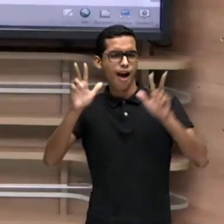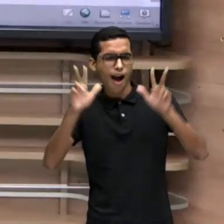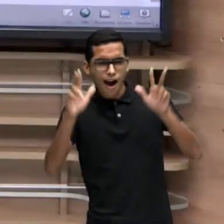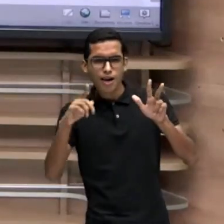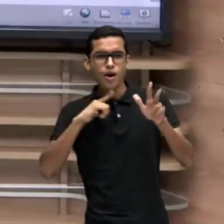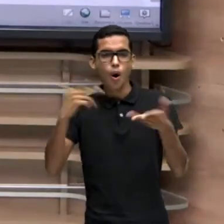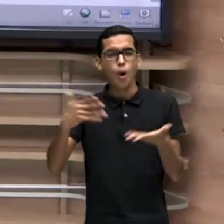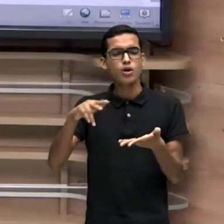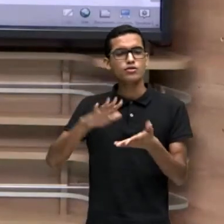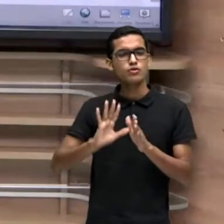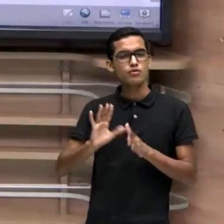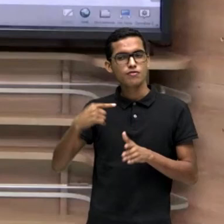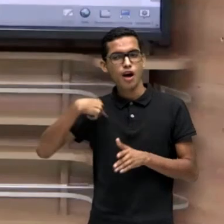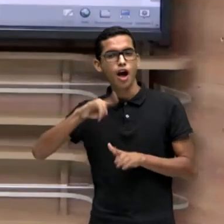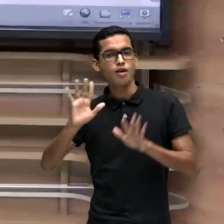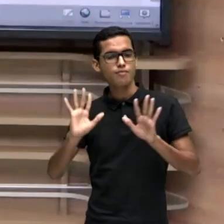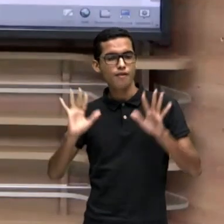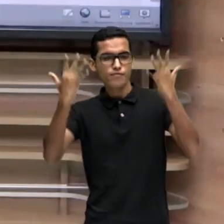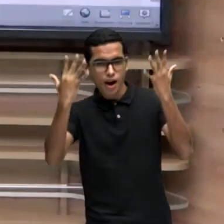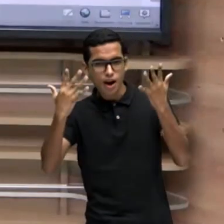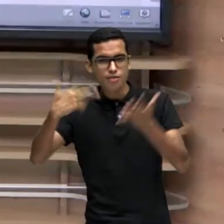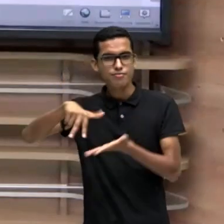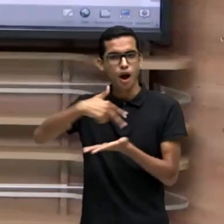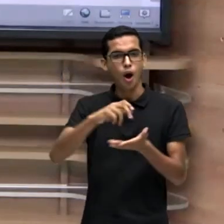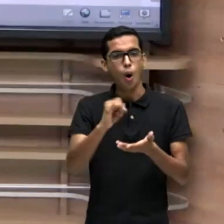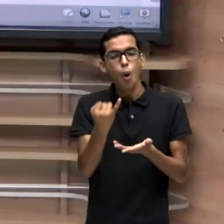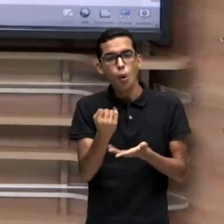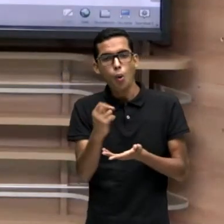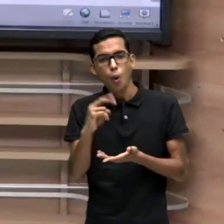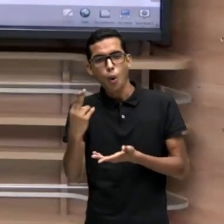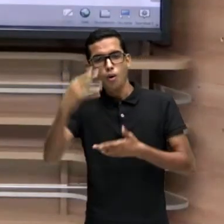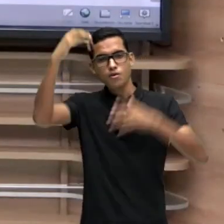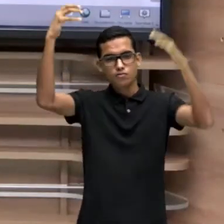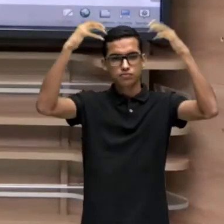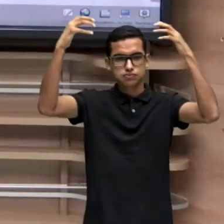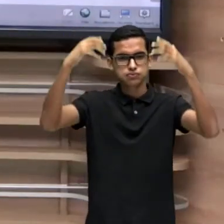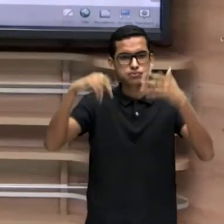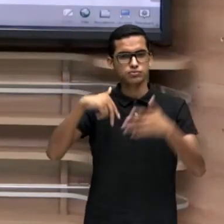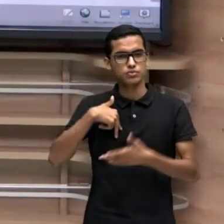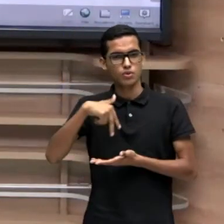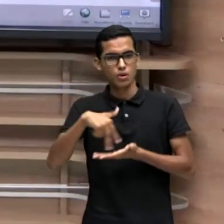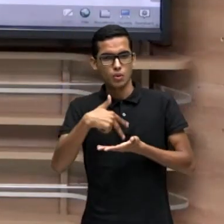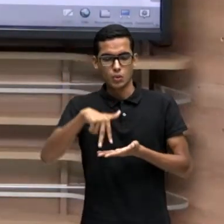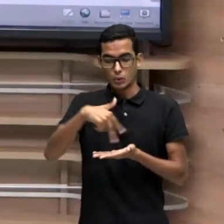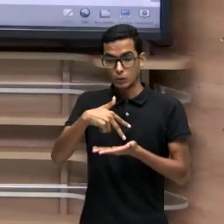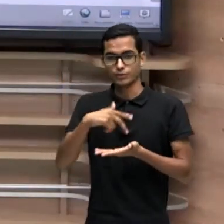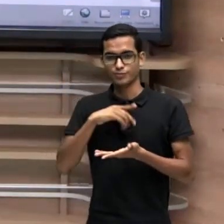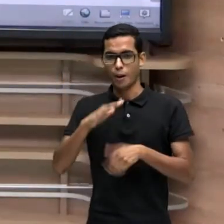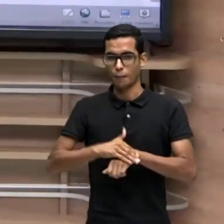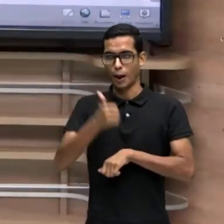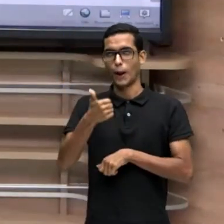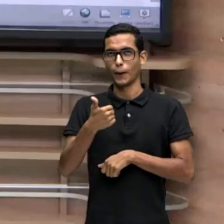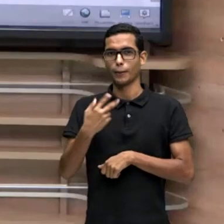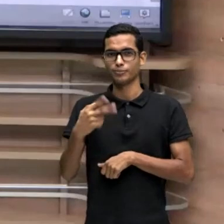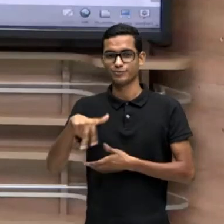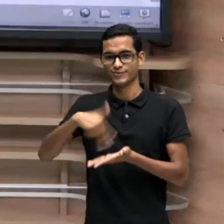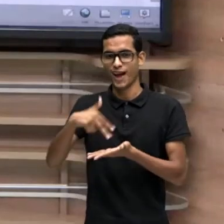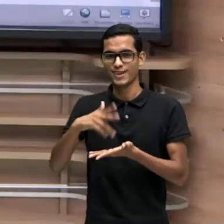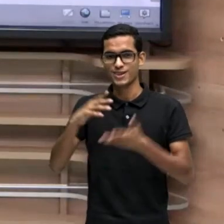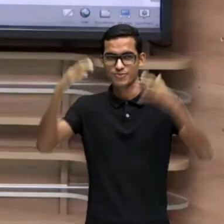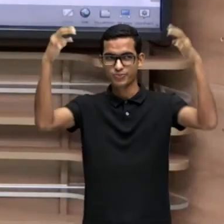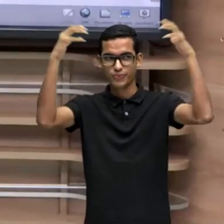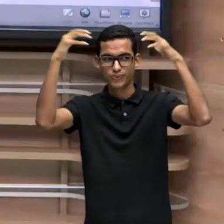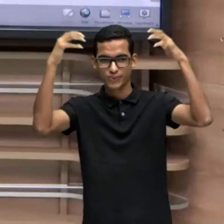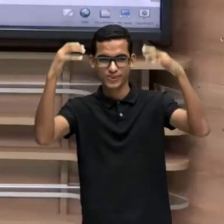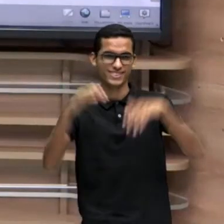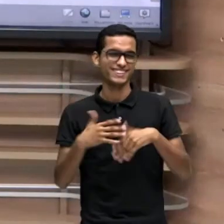dançando sozinho. A dança que a gente dança no chuveiro quando está cantando, que ninguém vê. Normalmente essa é a melhor dança. E a gente tem as danças técnicas,